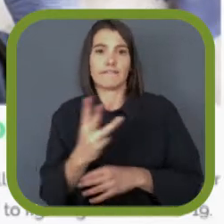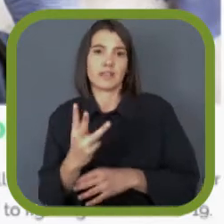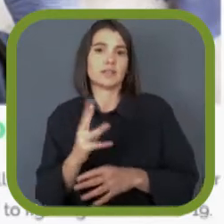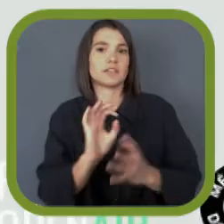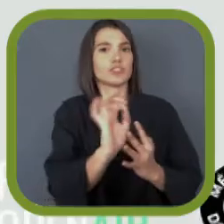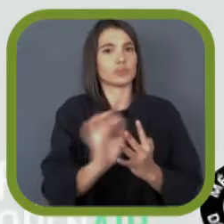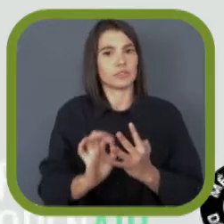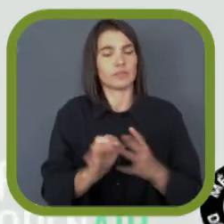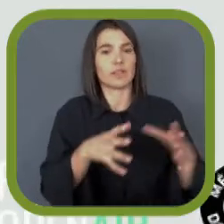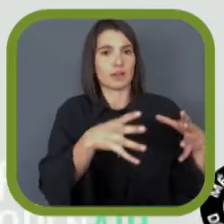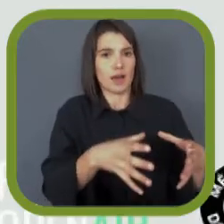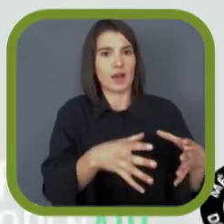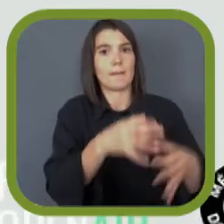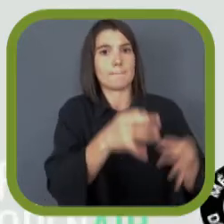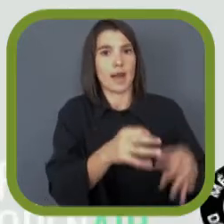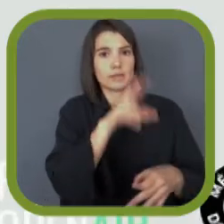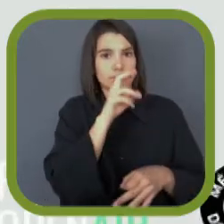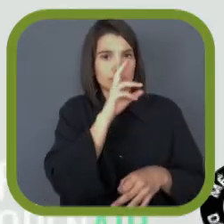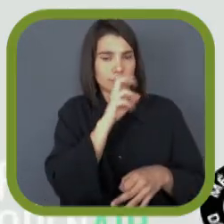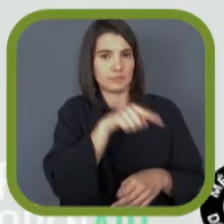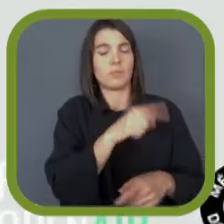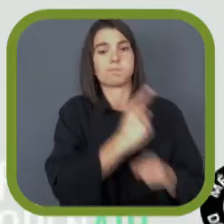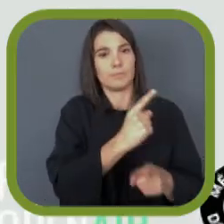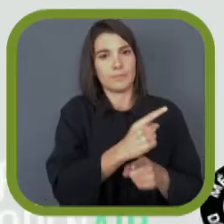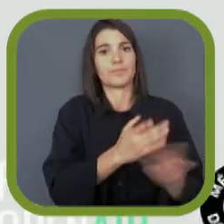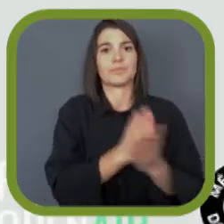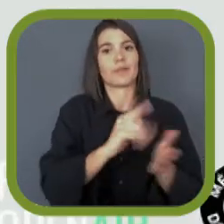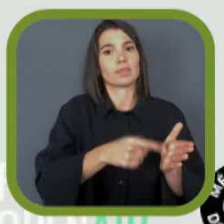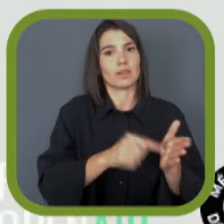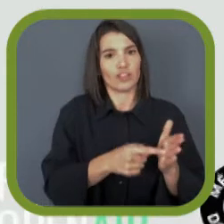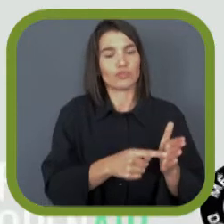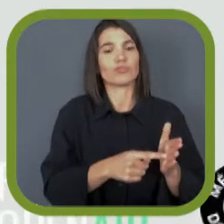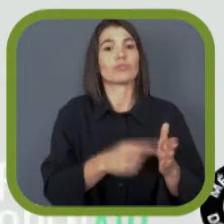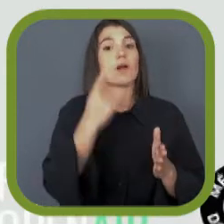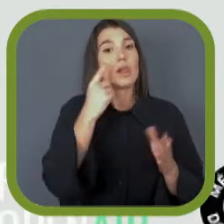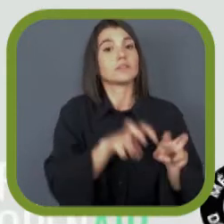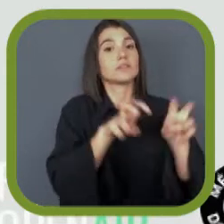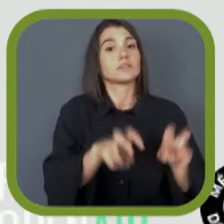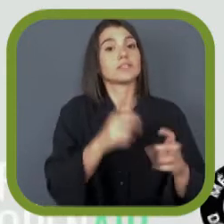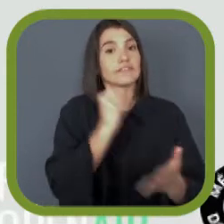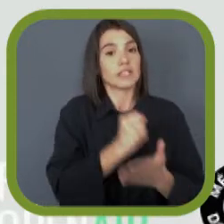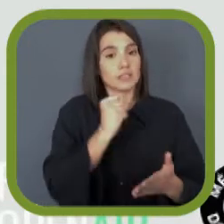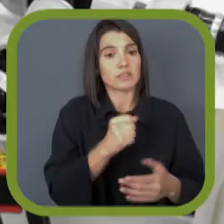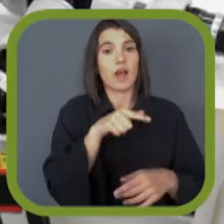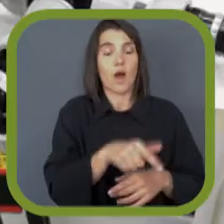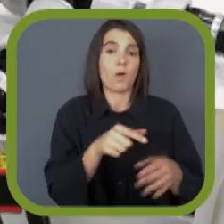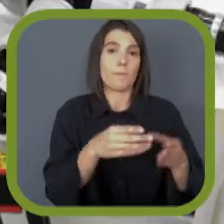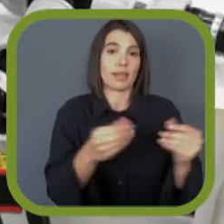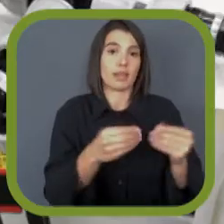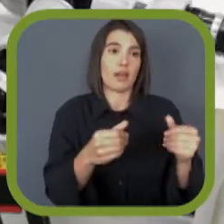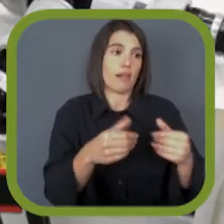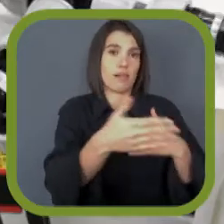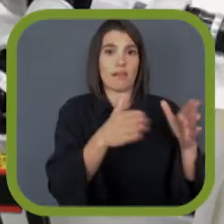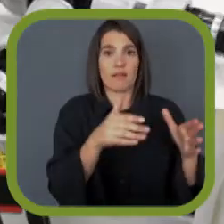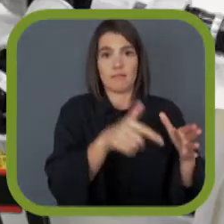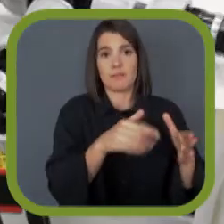áreas hoje em dia muito específicas. Portanto, a parte do ventilador continua os testes para a certificação do uso do